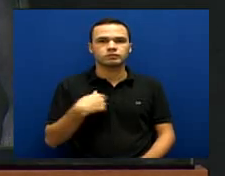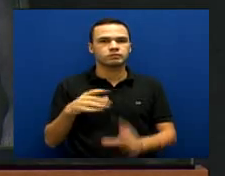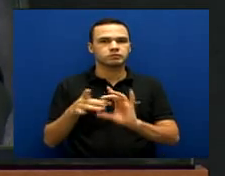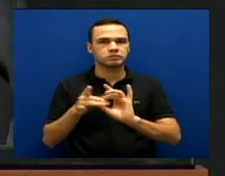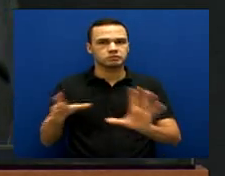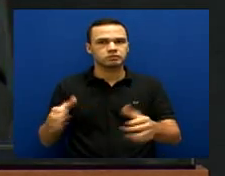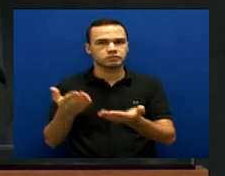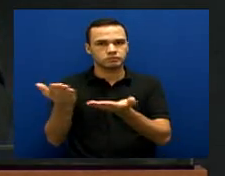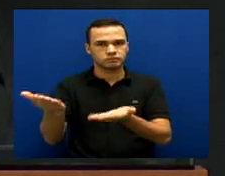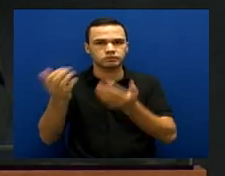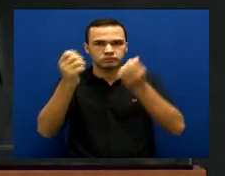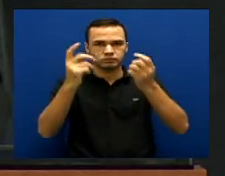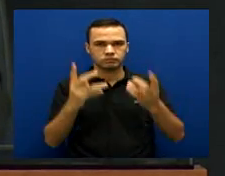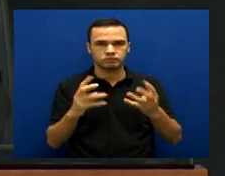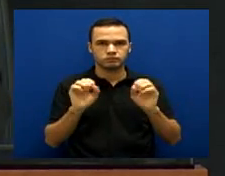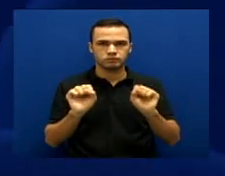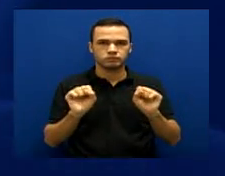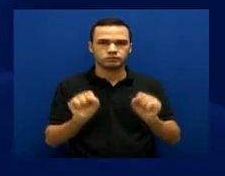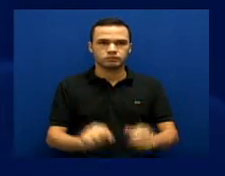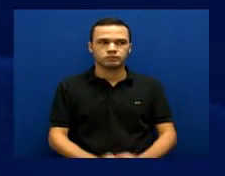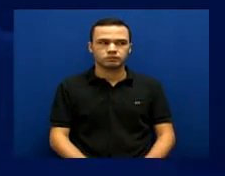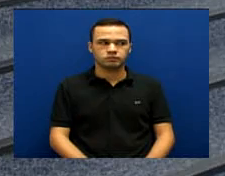coleção senhor quiser usar a palavra